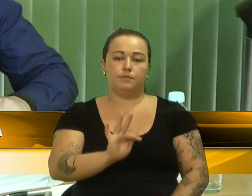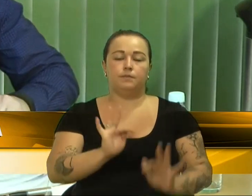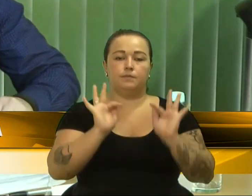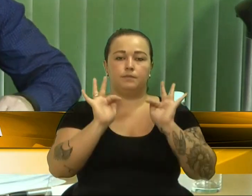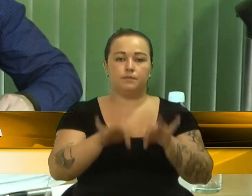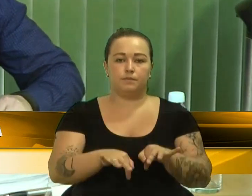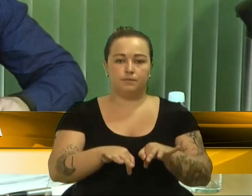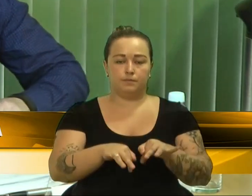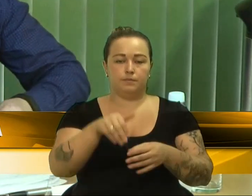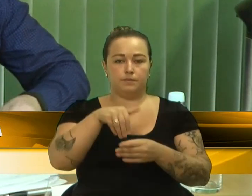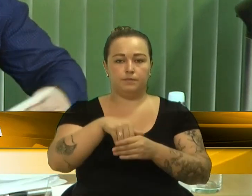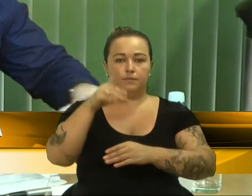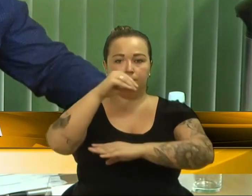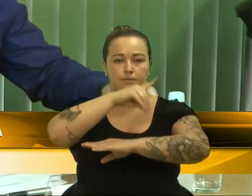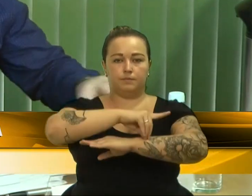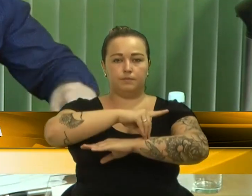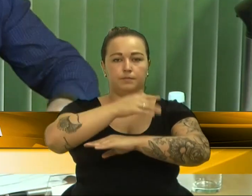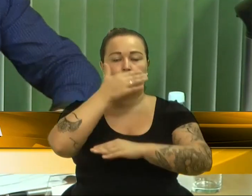Encerrada a ordem do dia.